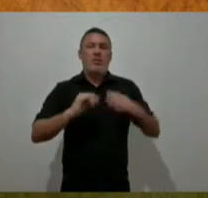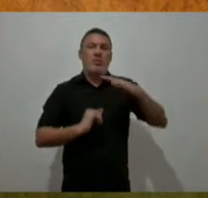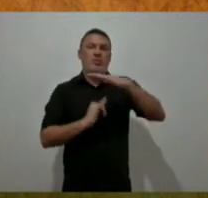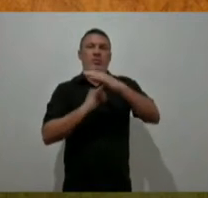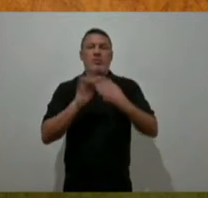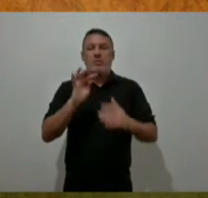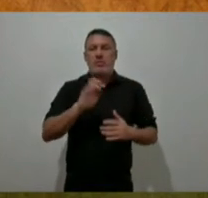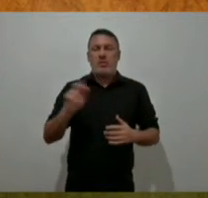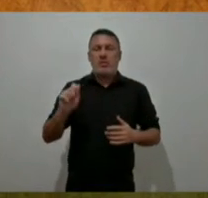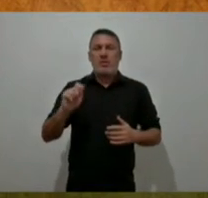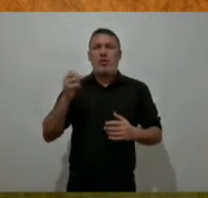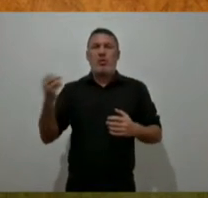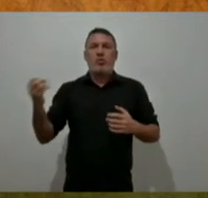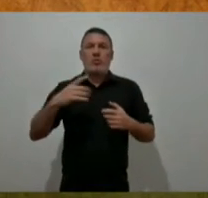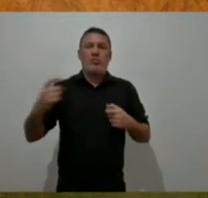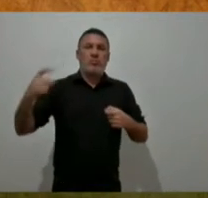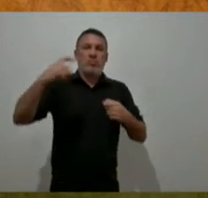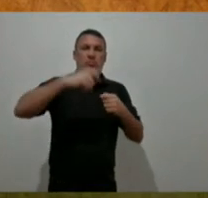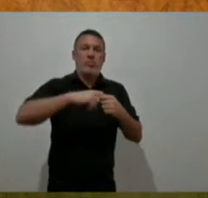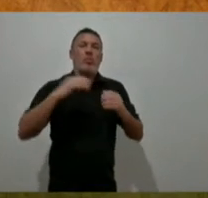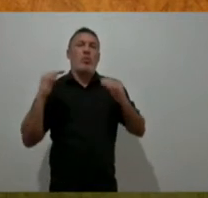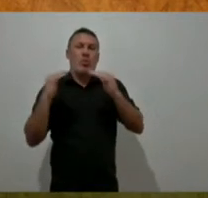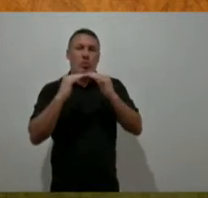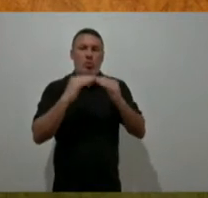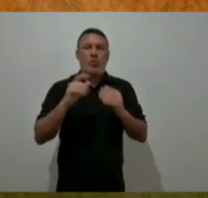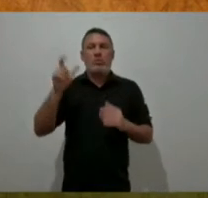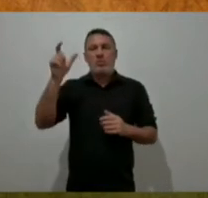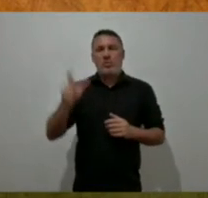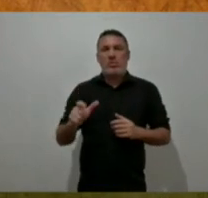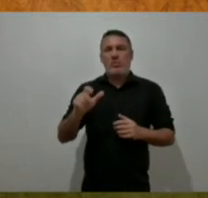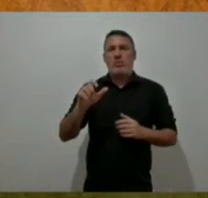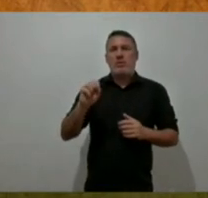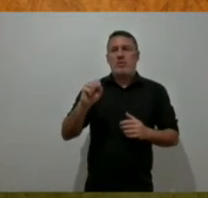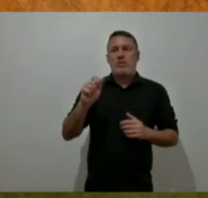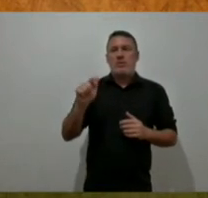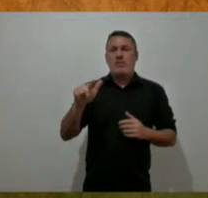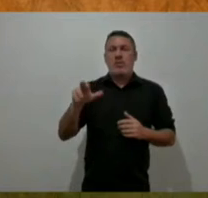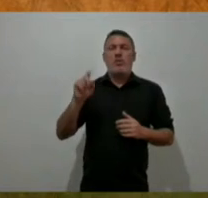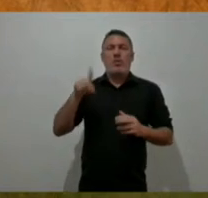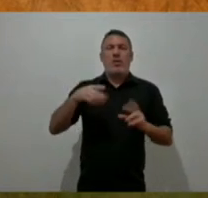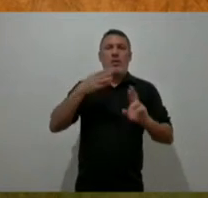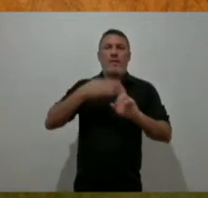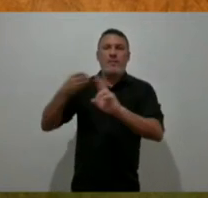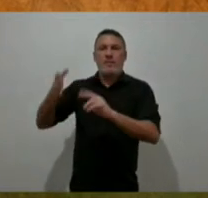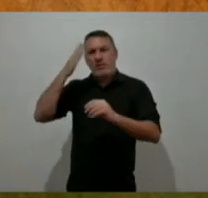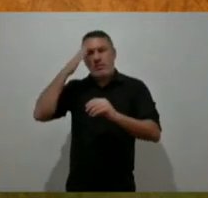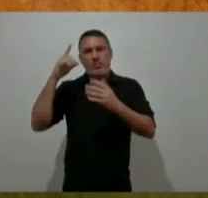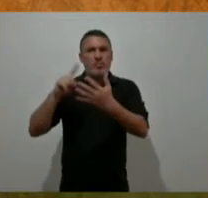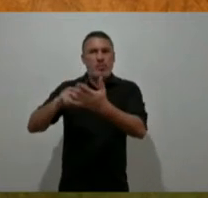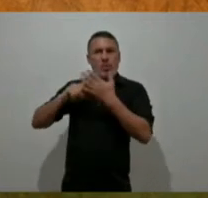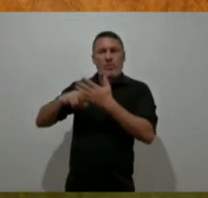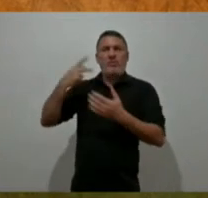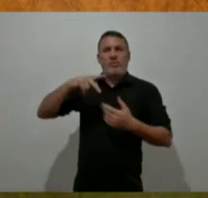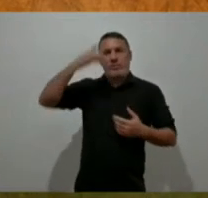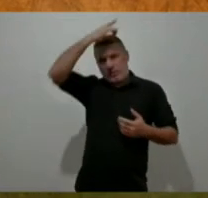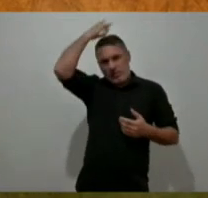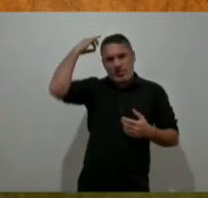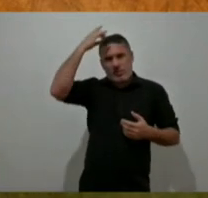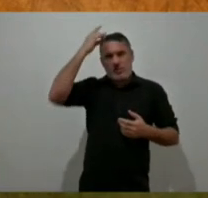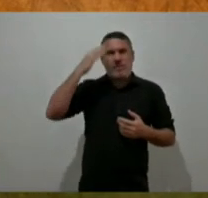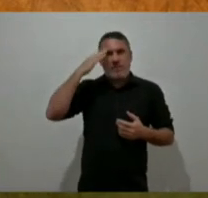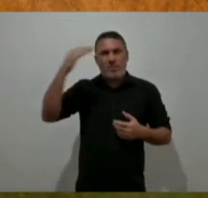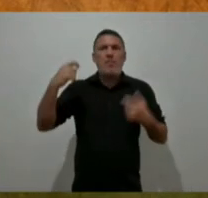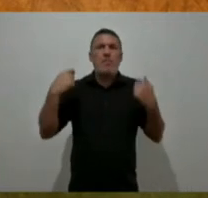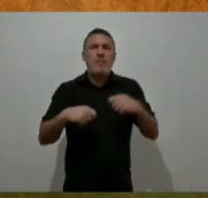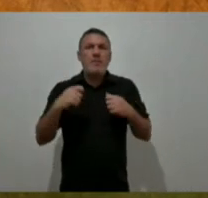gente concorda com o Sebastião Salgado, por ser uma referência para todos nós capixabas, que a gente precisa de cada vez mais empresas